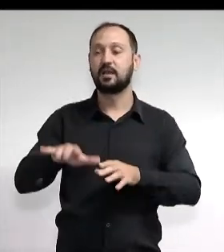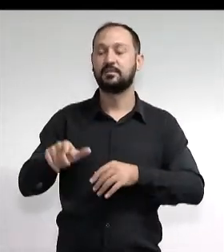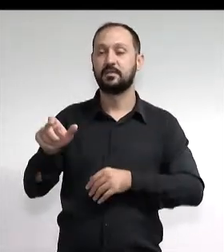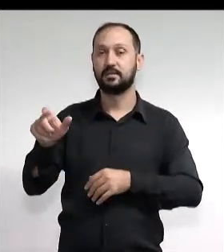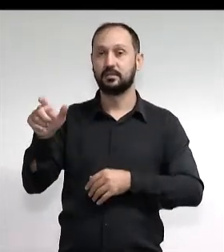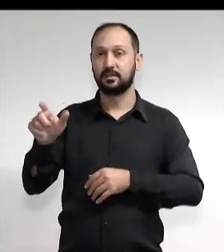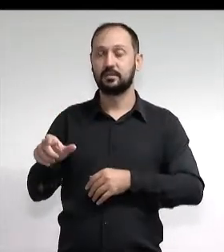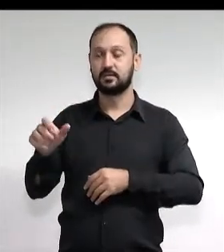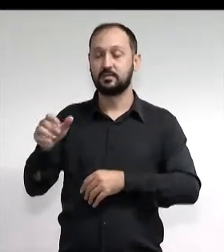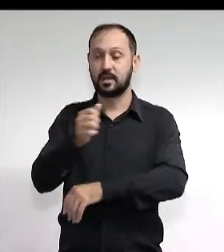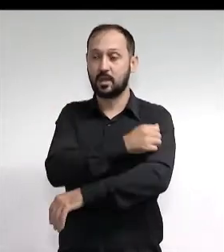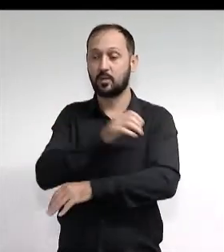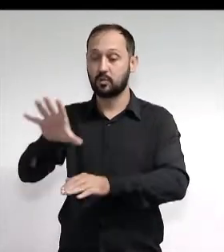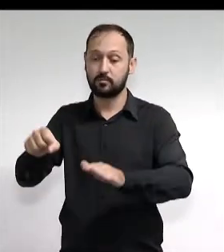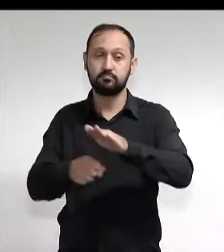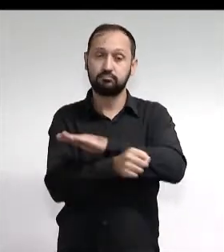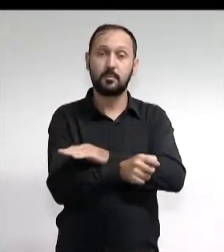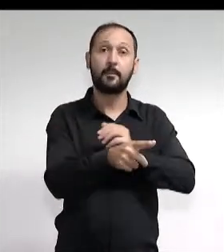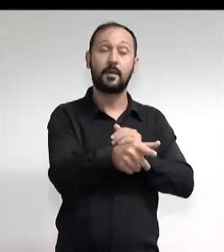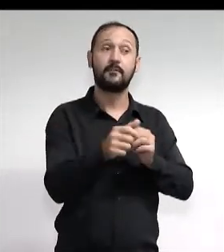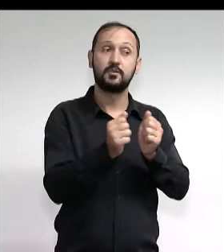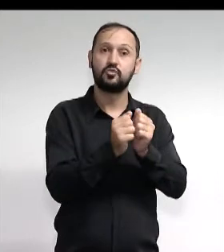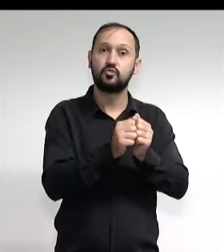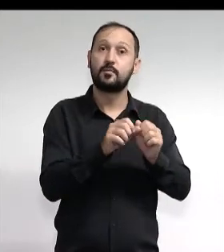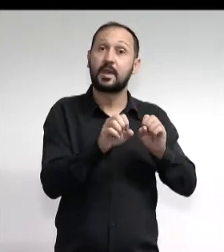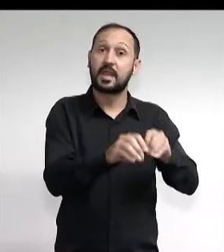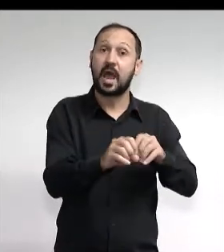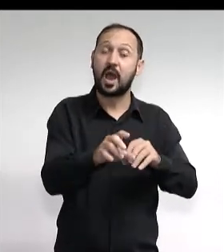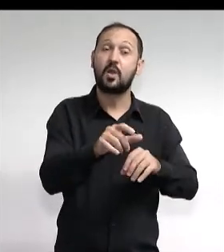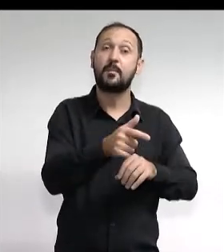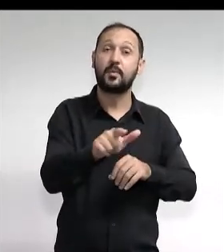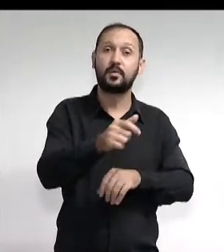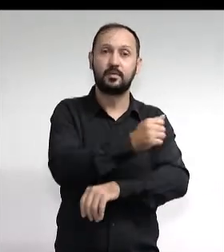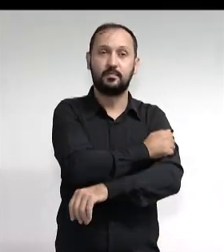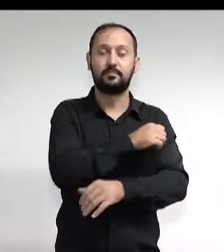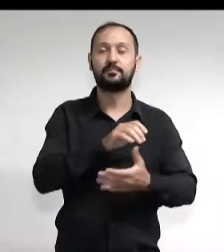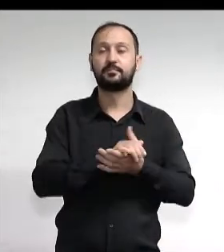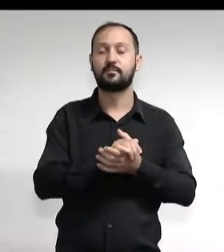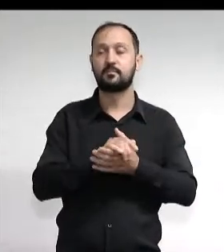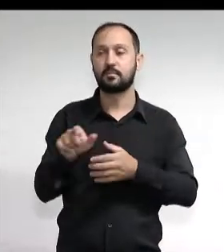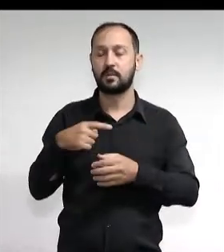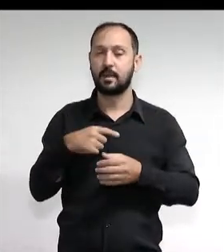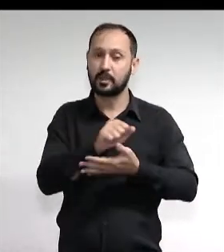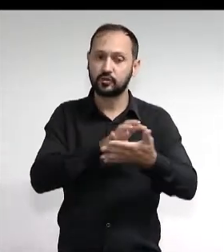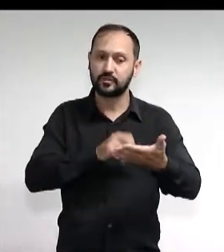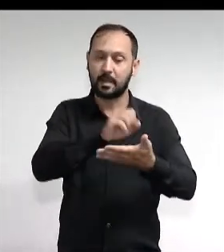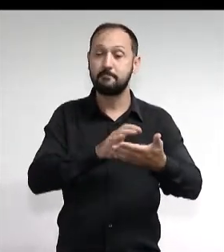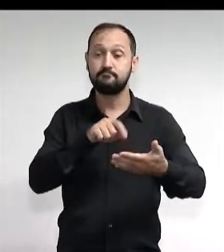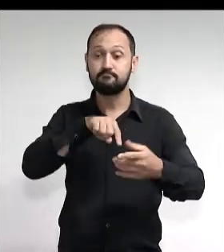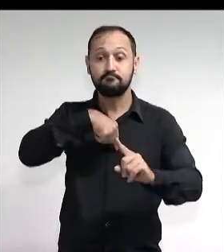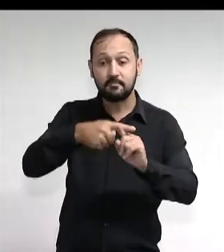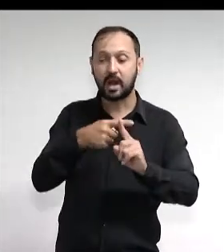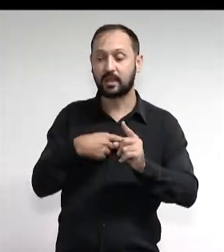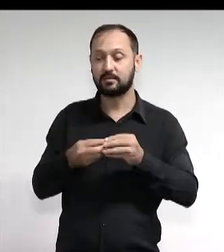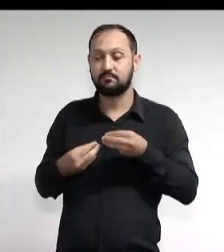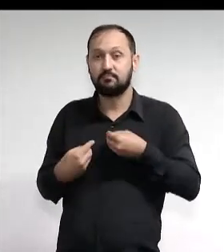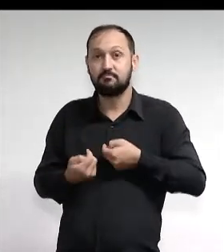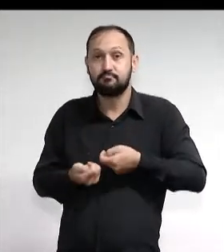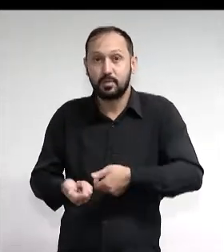esse aluno e coloca ele para ajudar outro colega. Ou então, ele traz mais atividades do